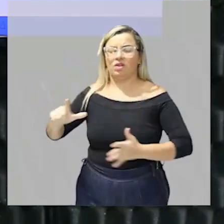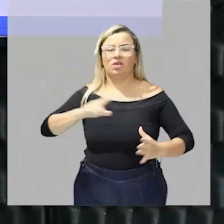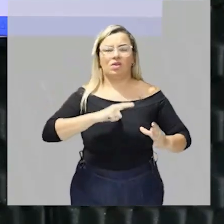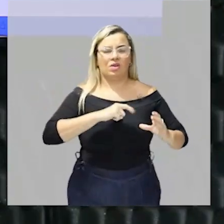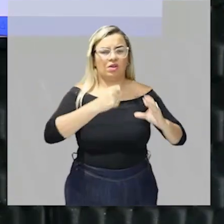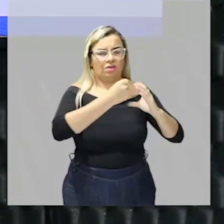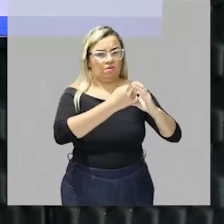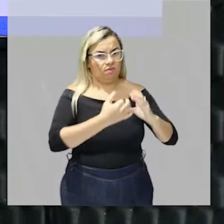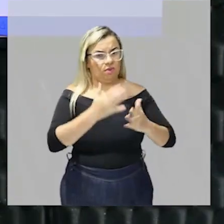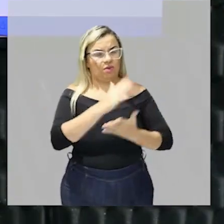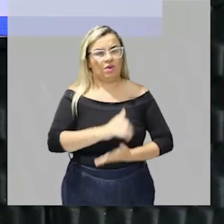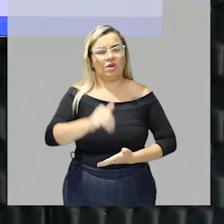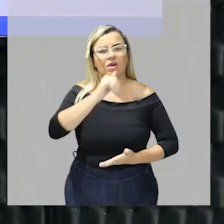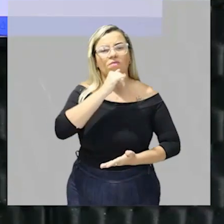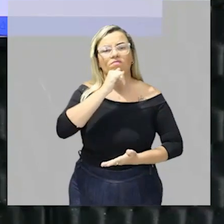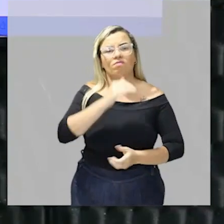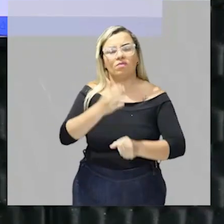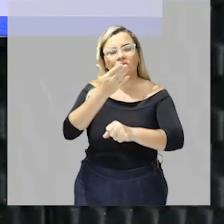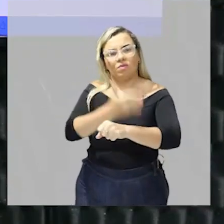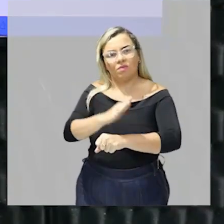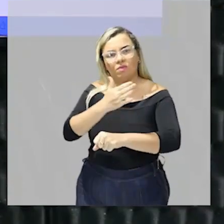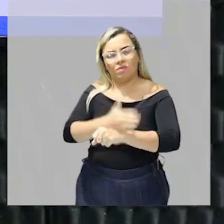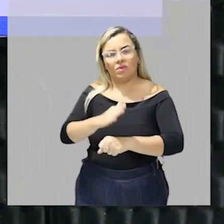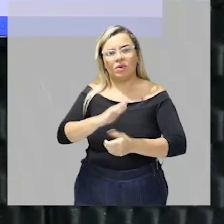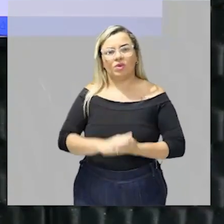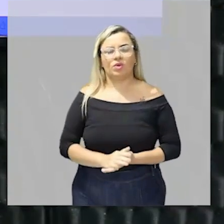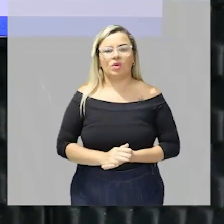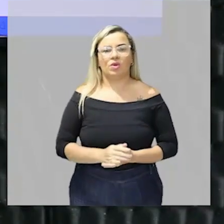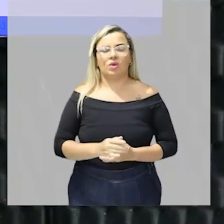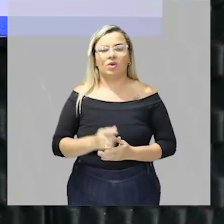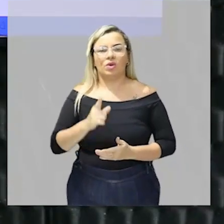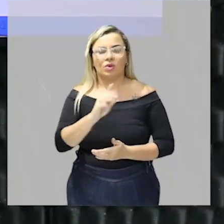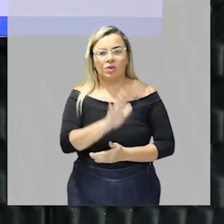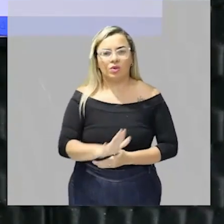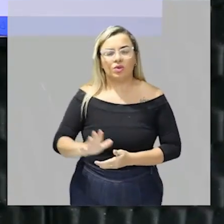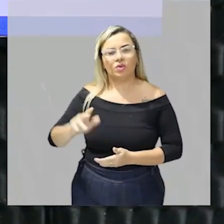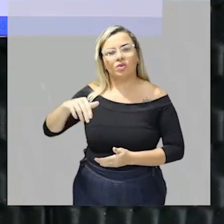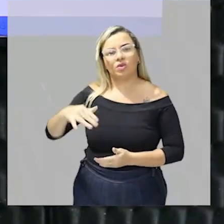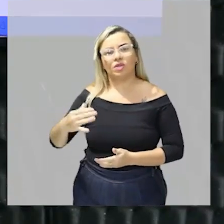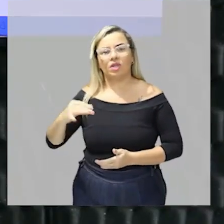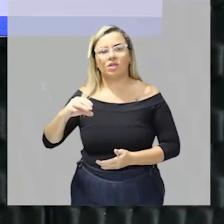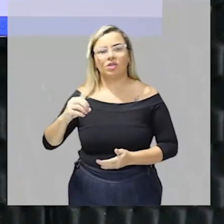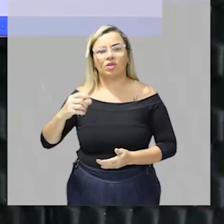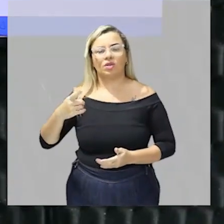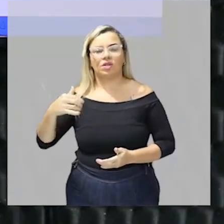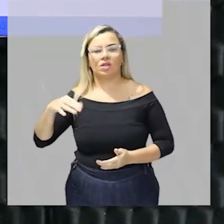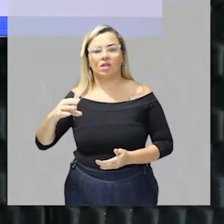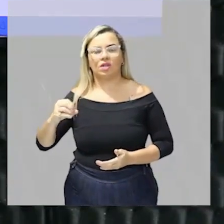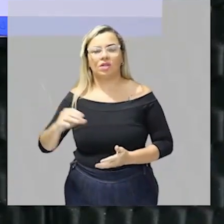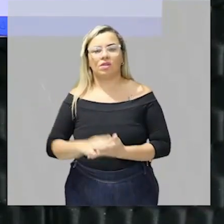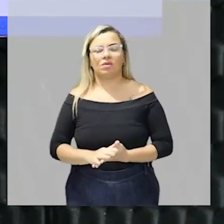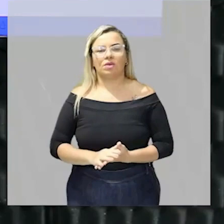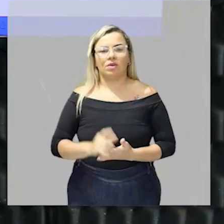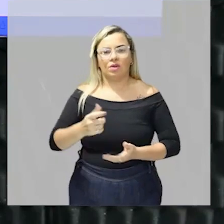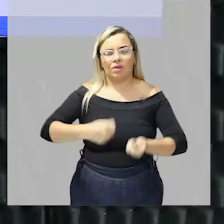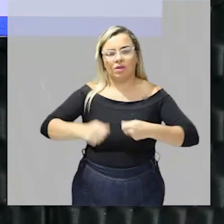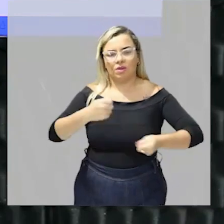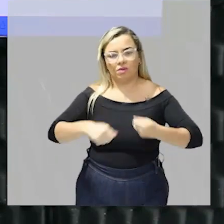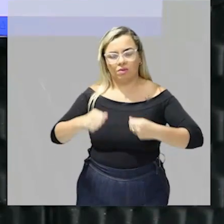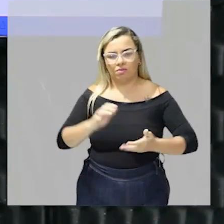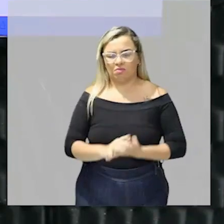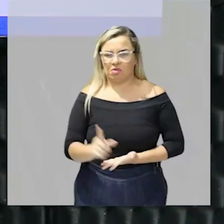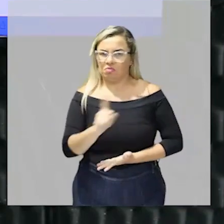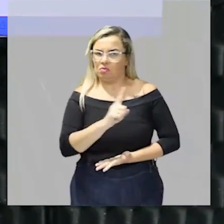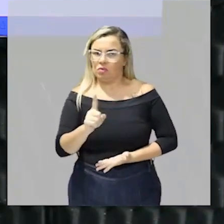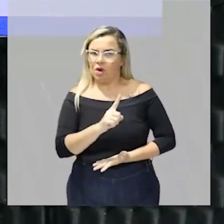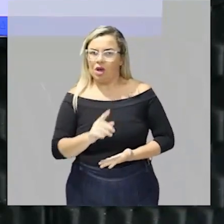características como, por exemplo, a prática do nacionalismo econômico, a prática antidemocrática, porque ele